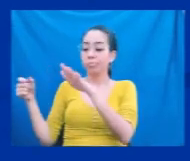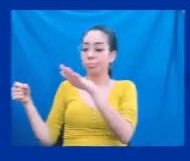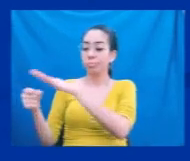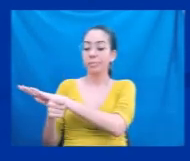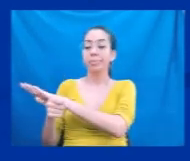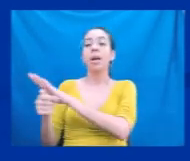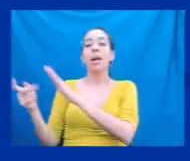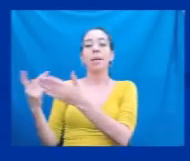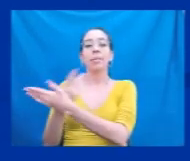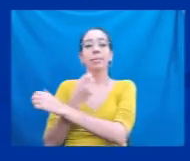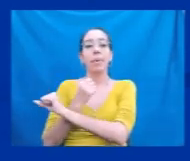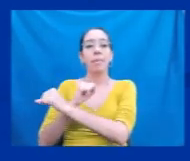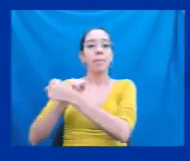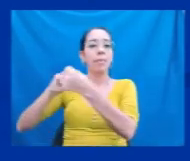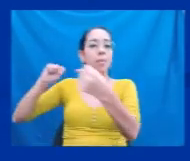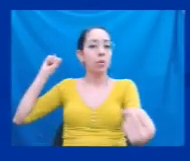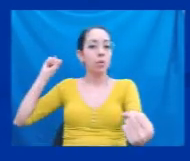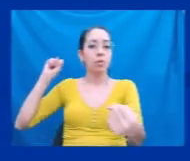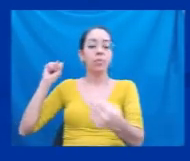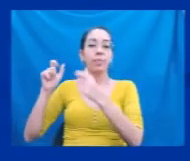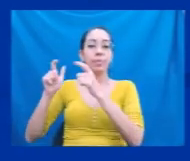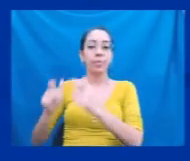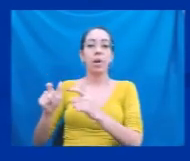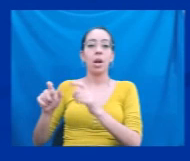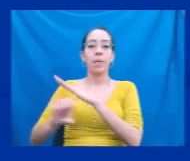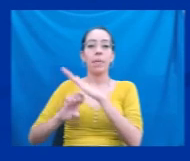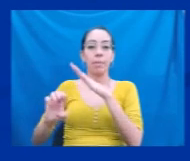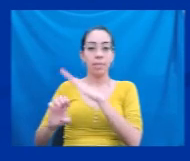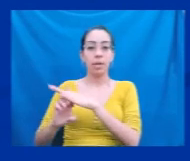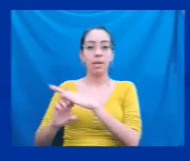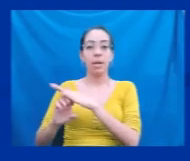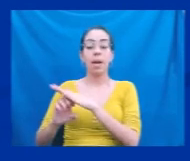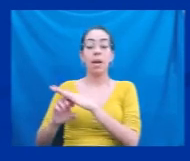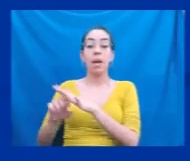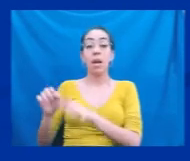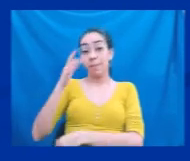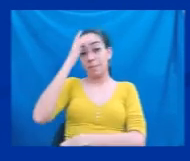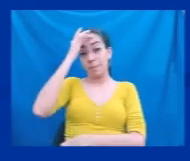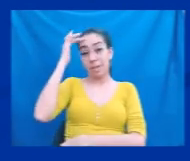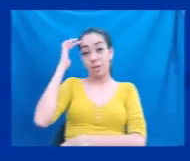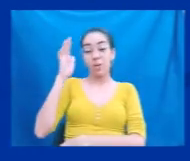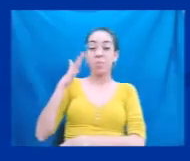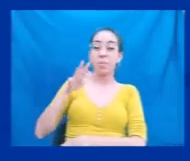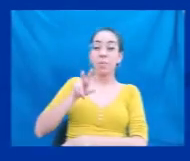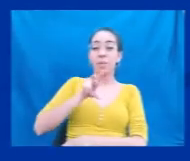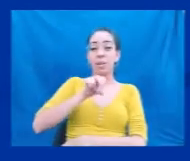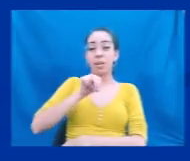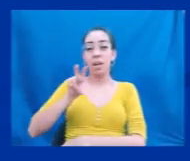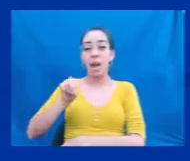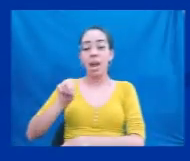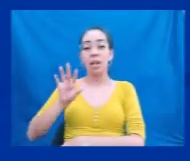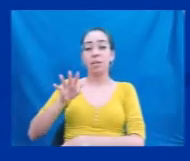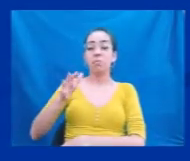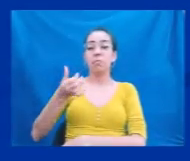numa fábrica da BASF, né, em Opal, matando entre 500 e 600 pessoas, não se tem aí o dado final, mas girou em